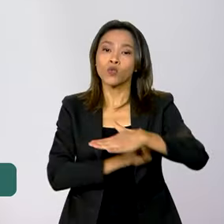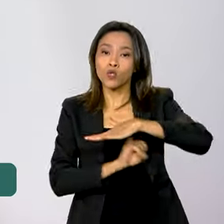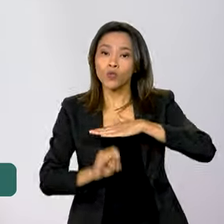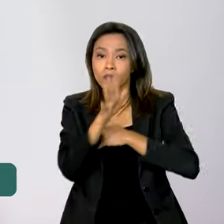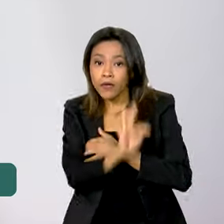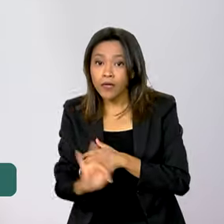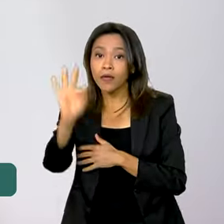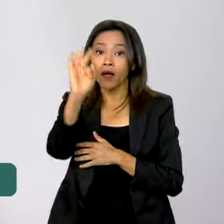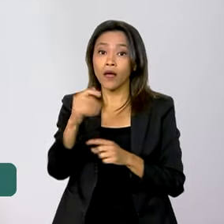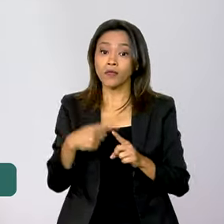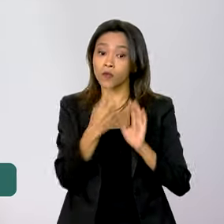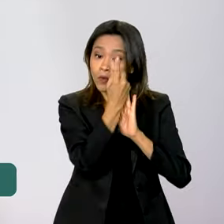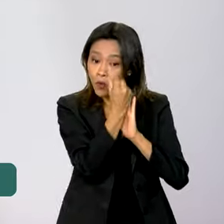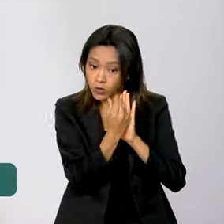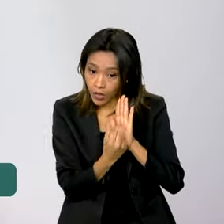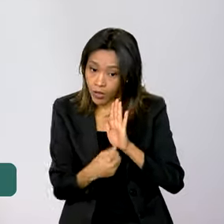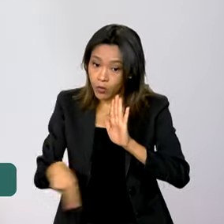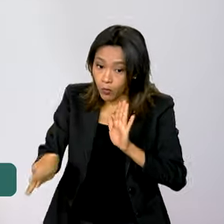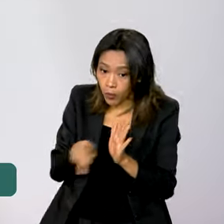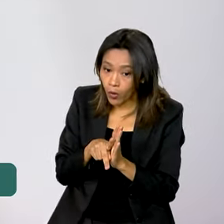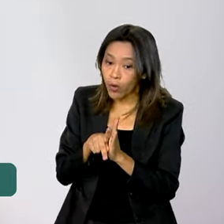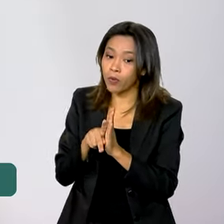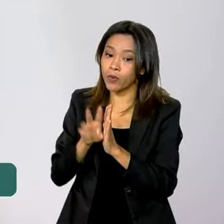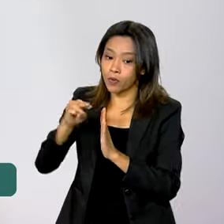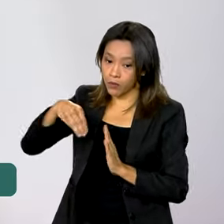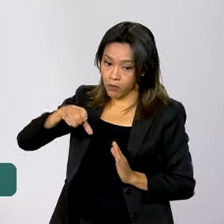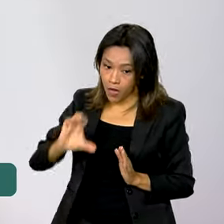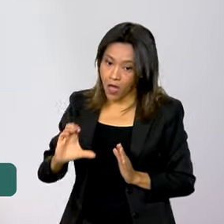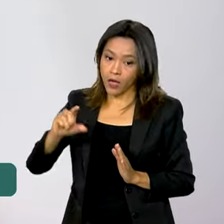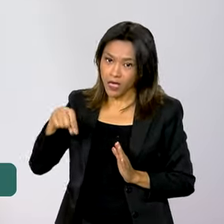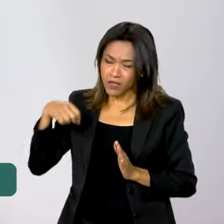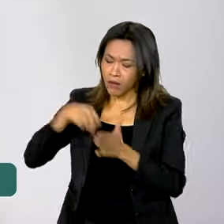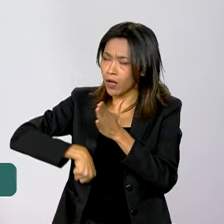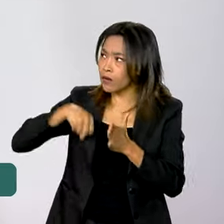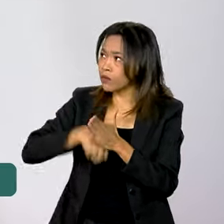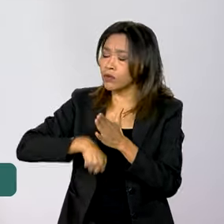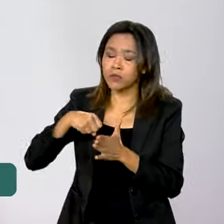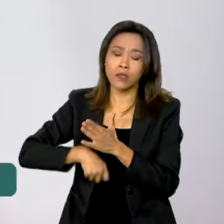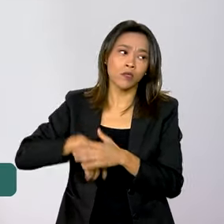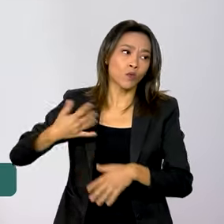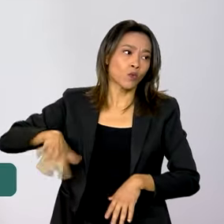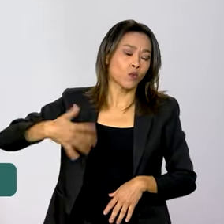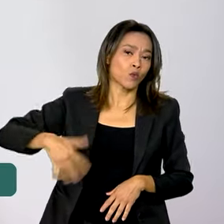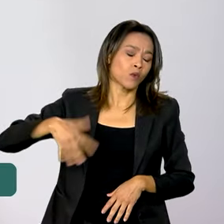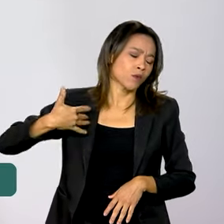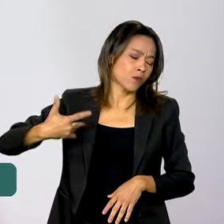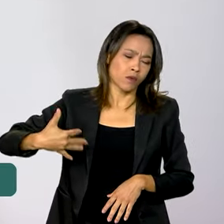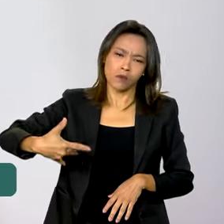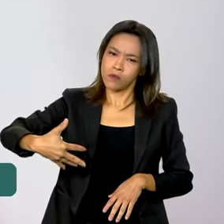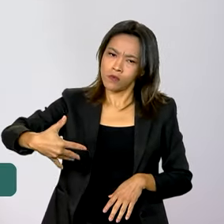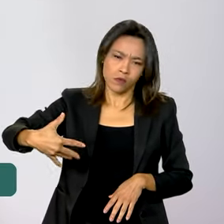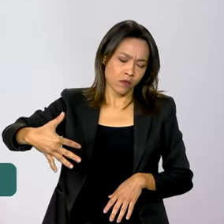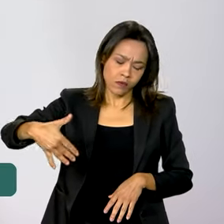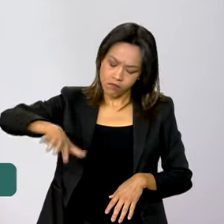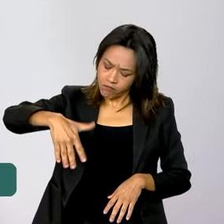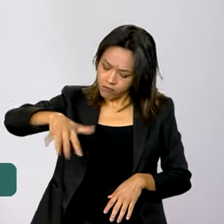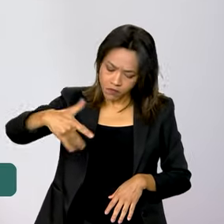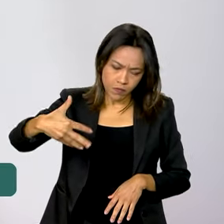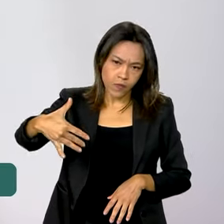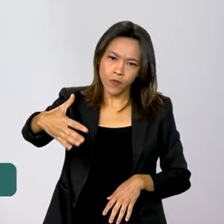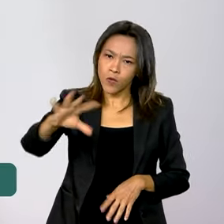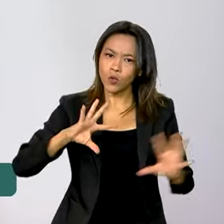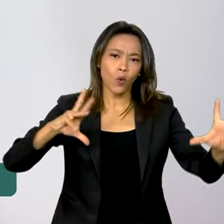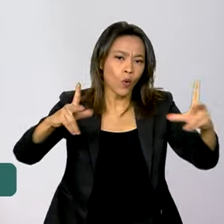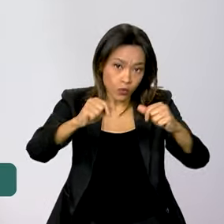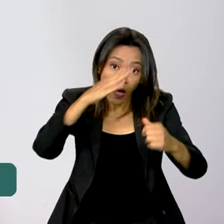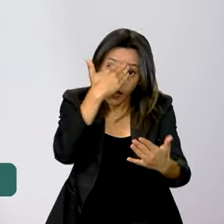o orçamento do próprio MEC, né? E essa é uma luta contínua que nós vamos ter que ter todos aqueles